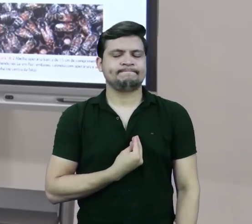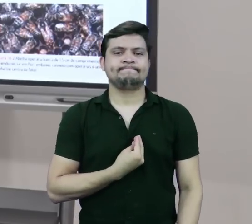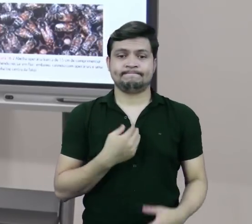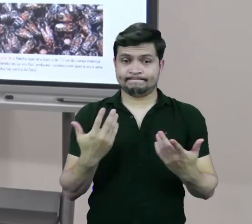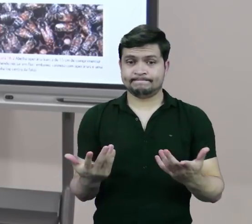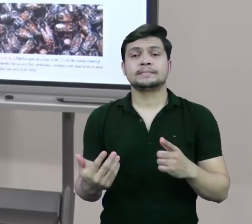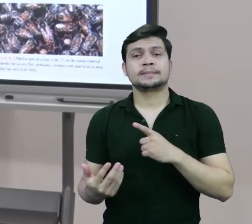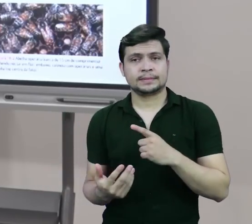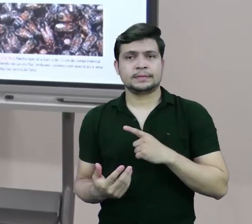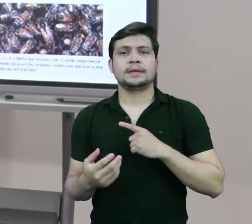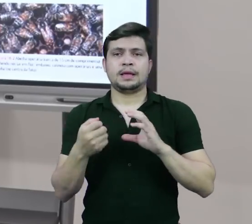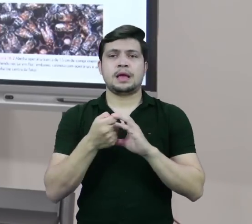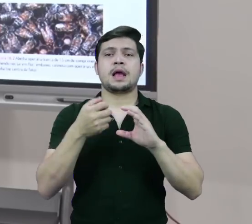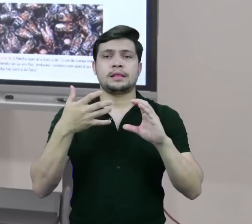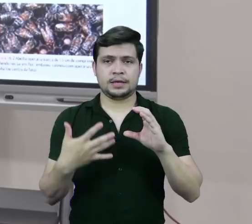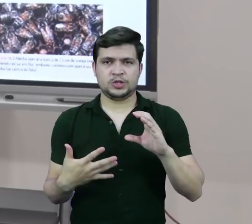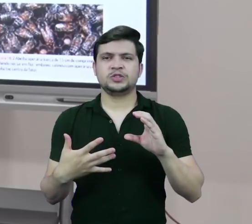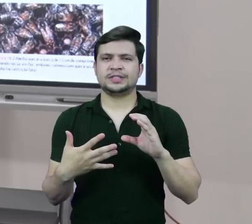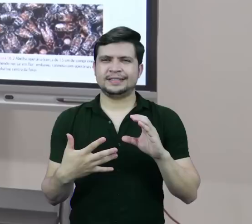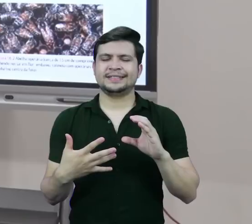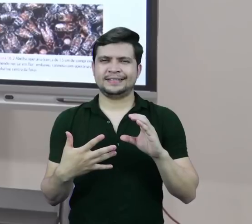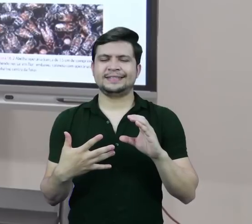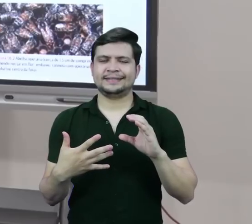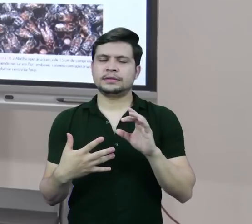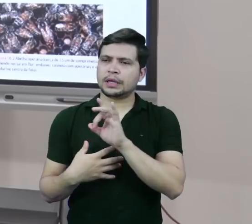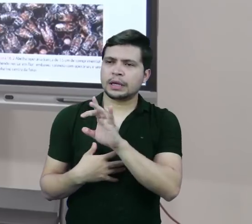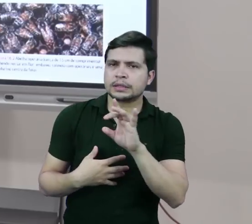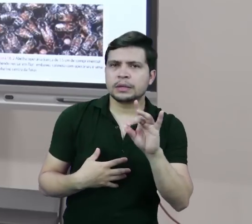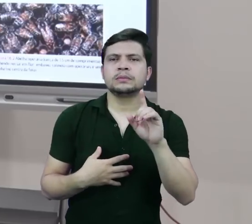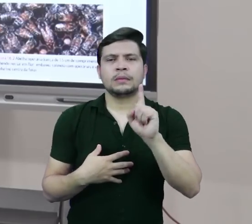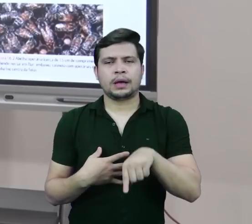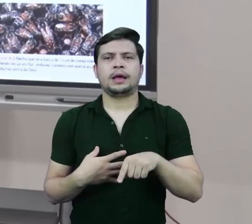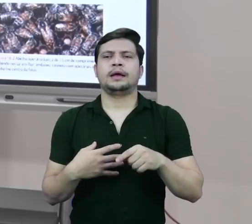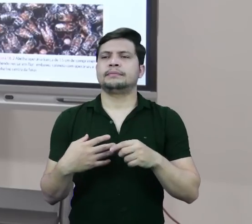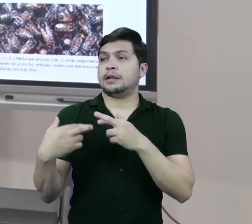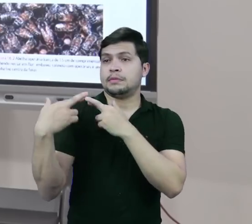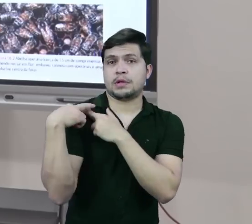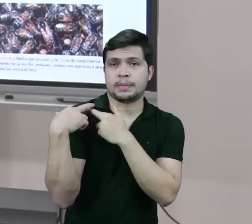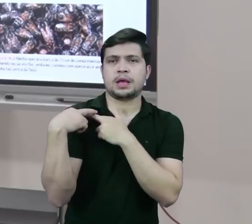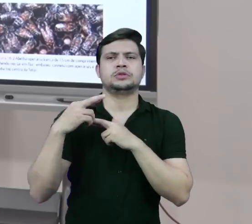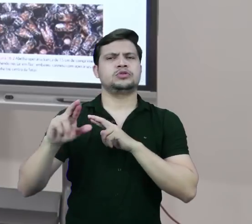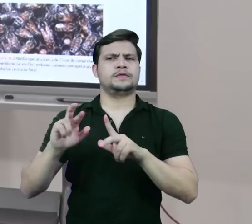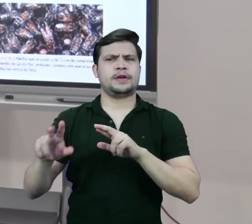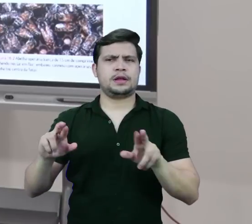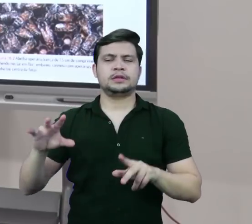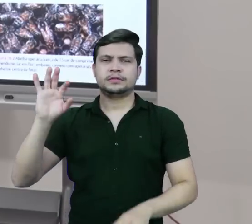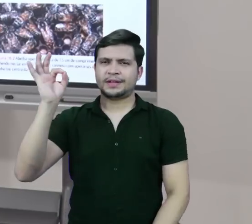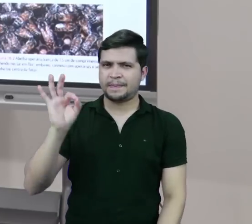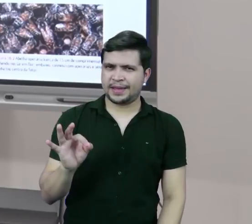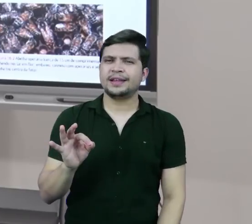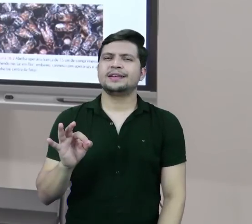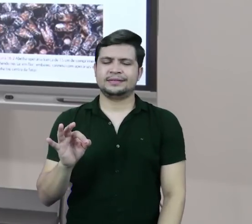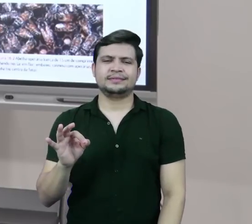de abelhas, né, vai ter essas castas, esses indivíduos com atividades bem desenvolvidas,